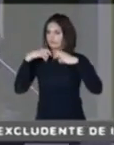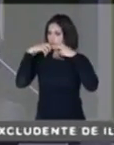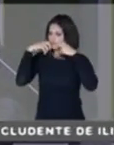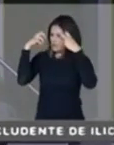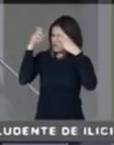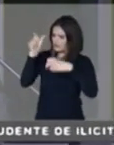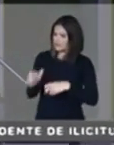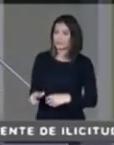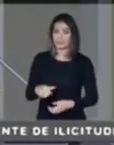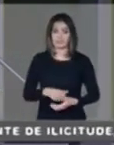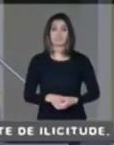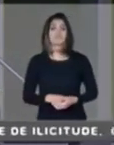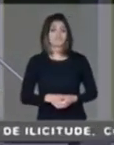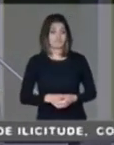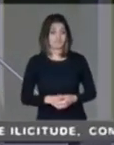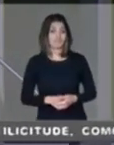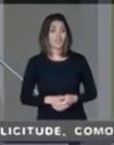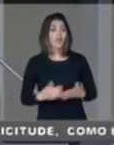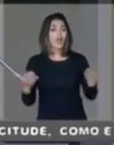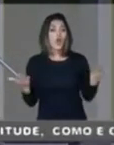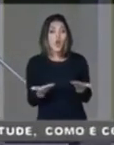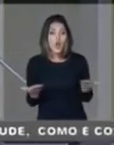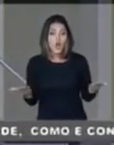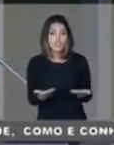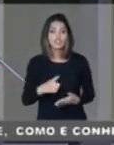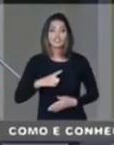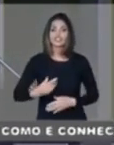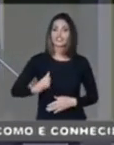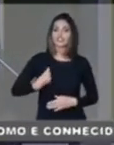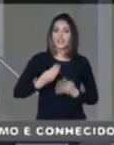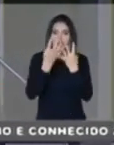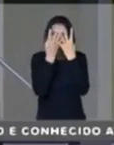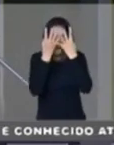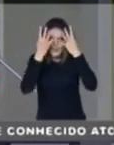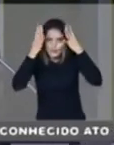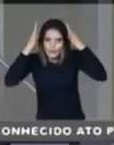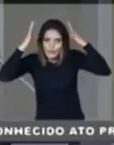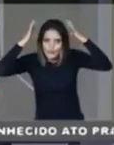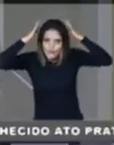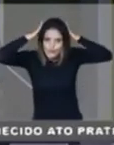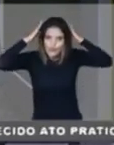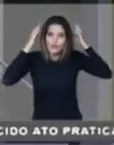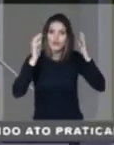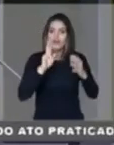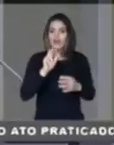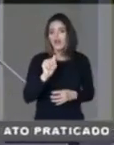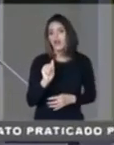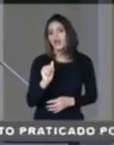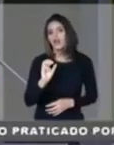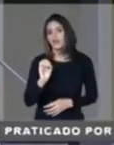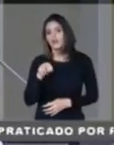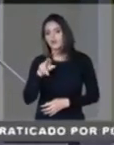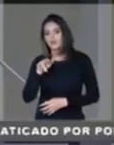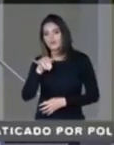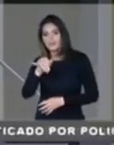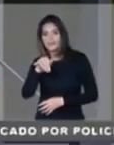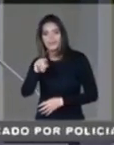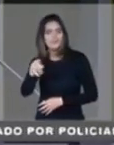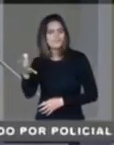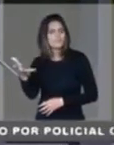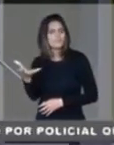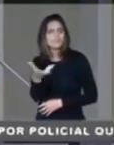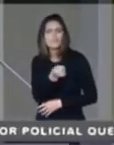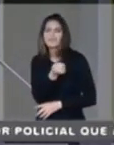Que figura íntegra, hein? Que coisa bonita. Aquilo se espelha o Brasil. Ao invés do